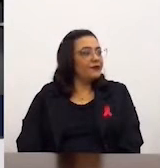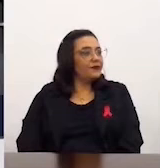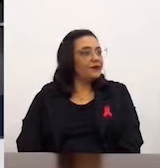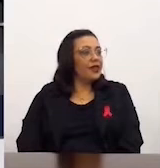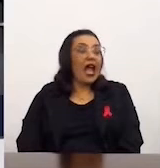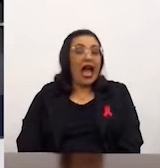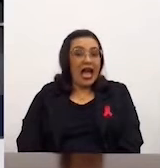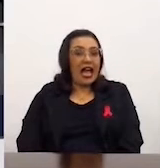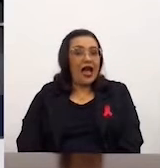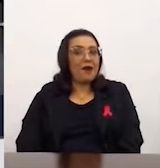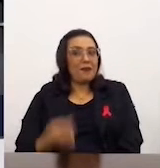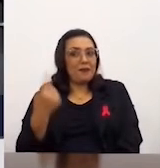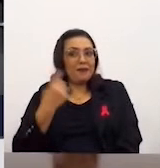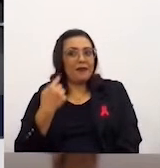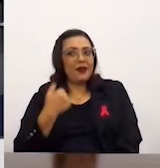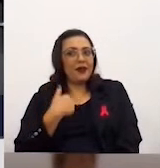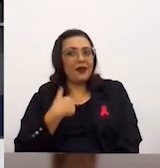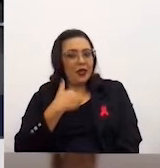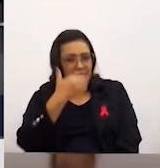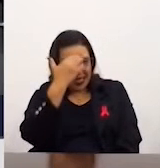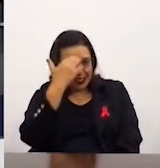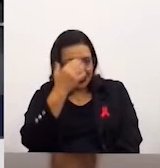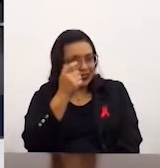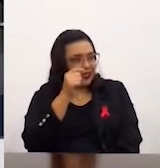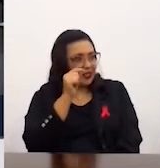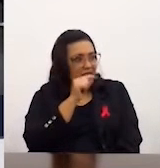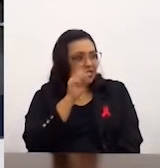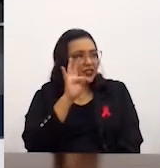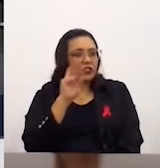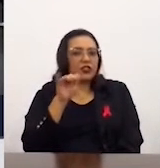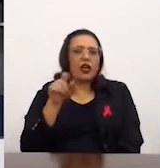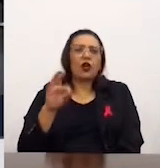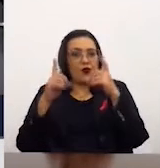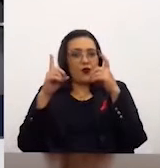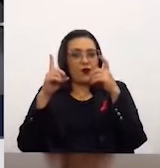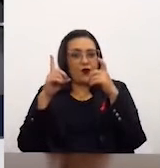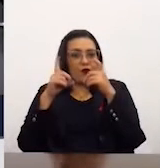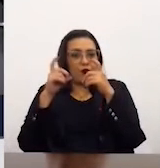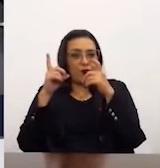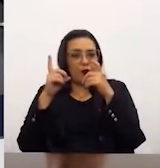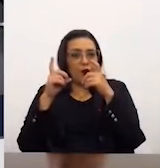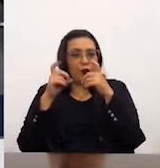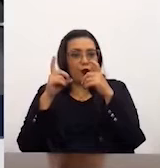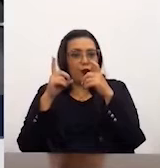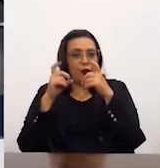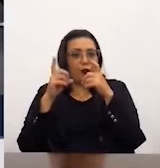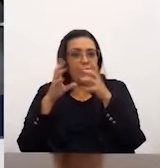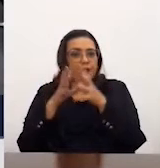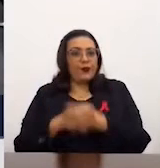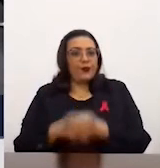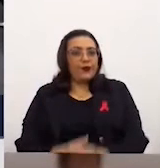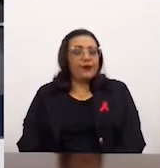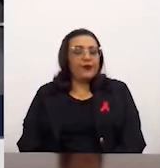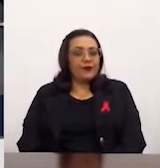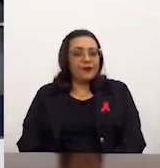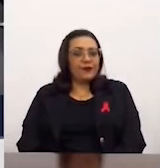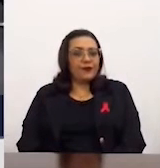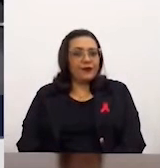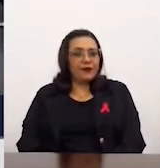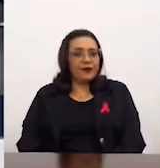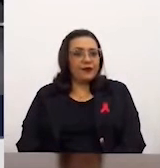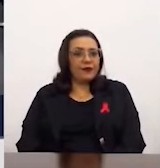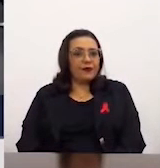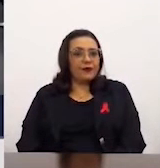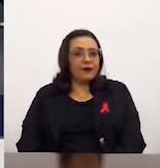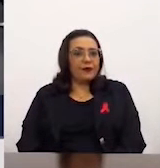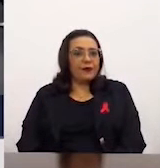os pronunciamentos dos vereadores, Tiago Alberto aproveitou seu tempo para apresentar voto de congratulação à equipe do setor